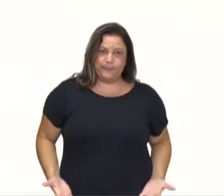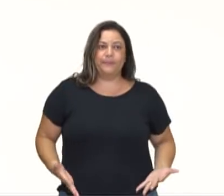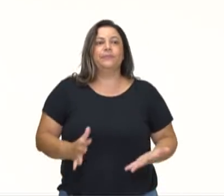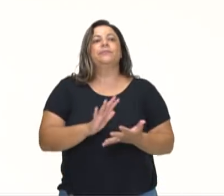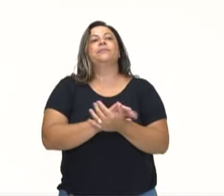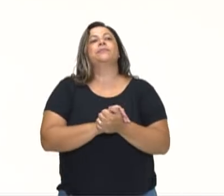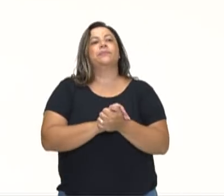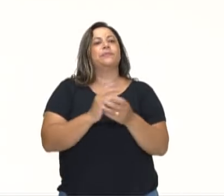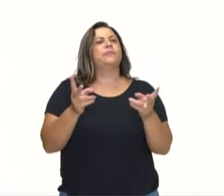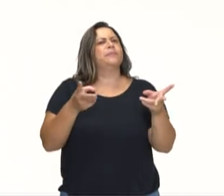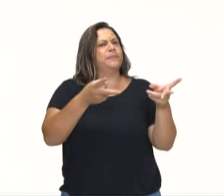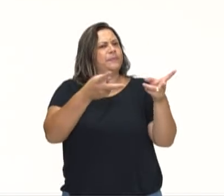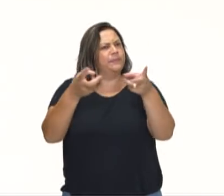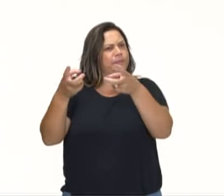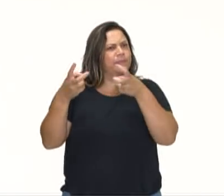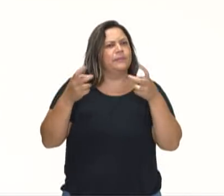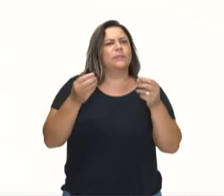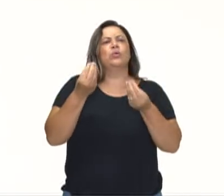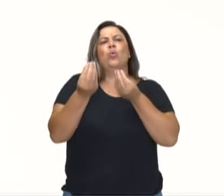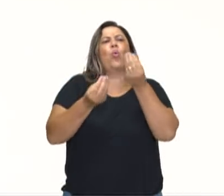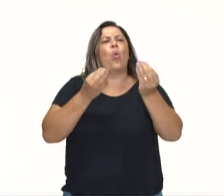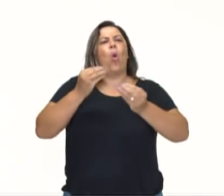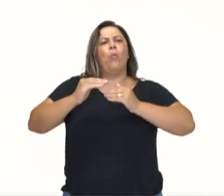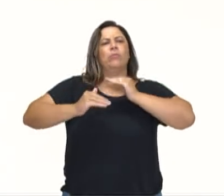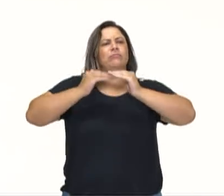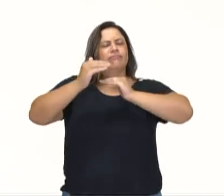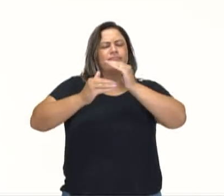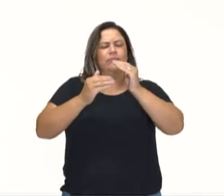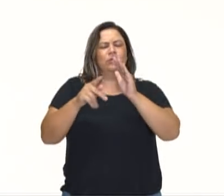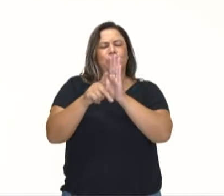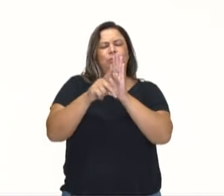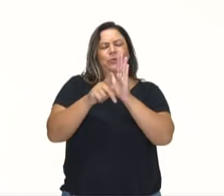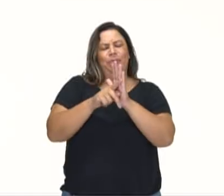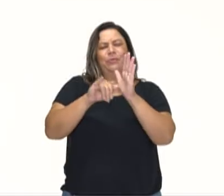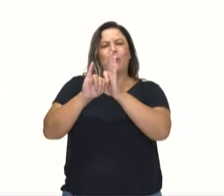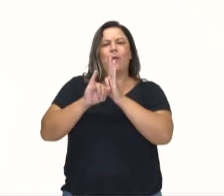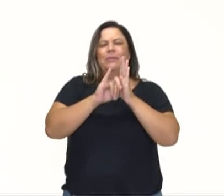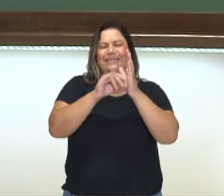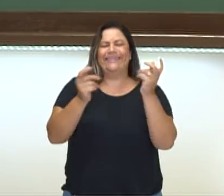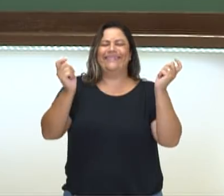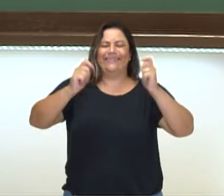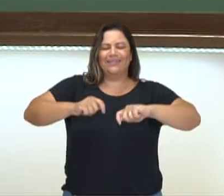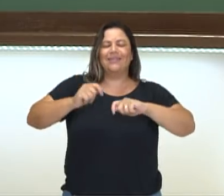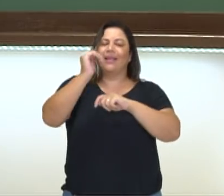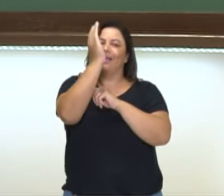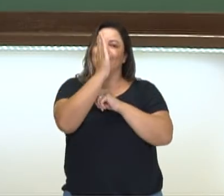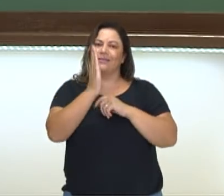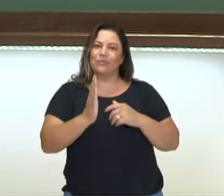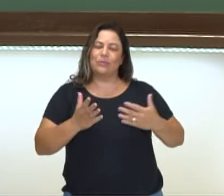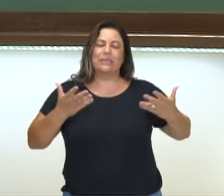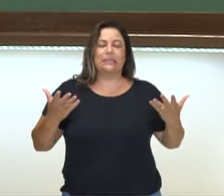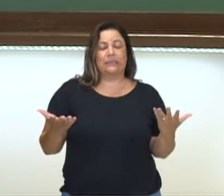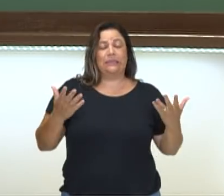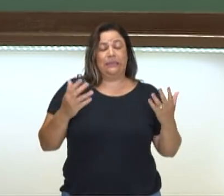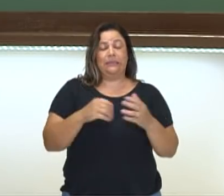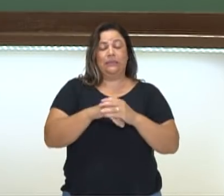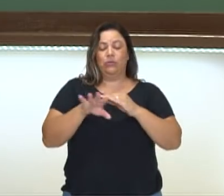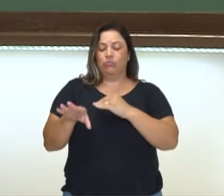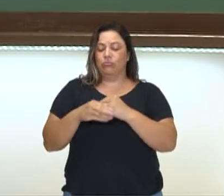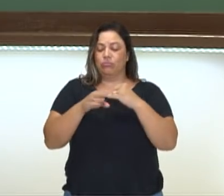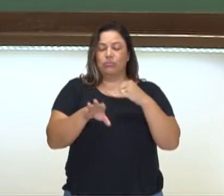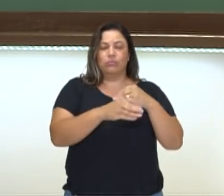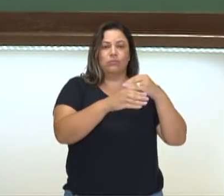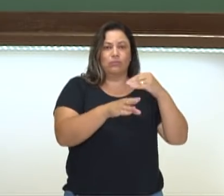podemos perceber como se construiu a identidade nacional. Todos esses elementos folclóricos formam a